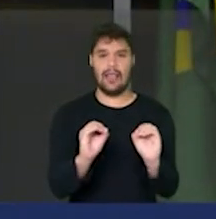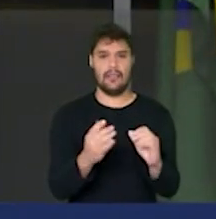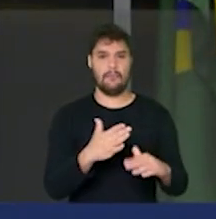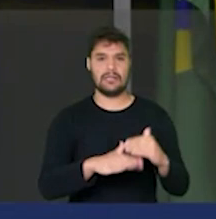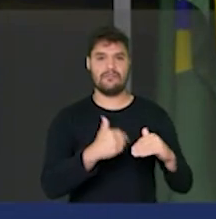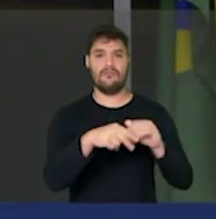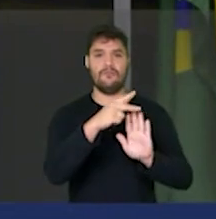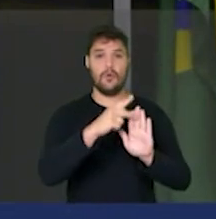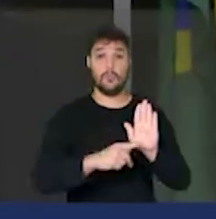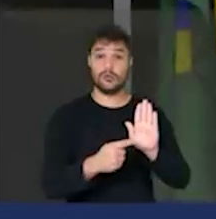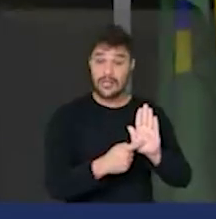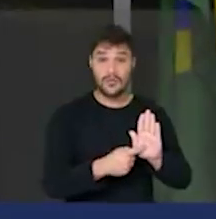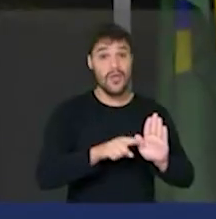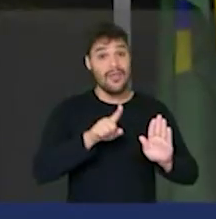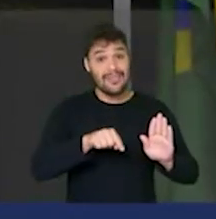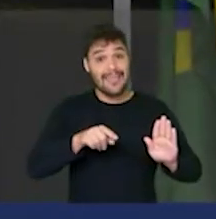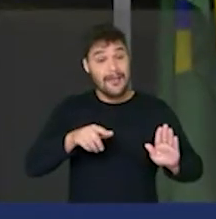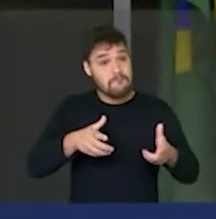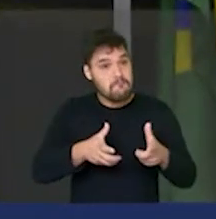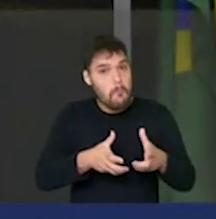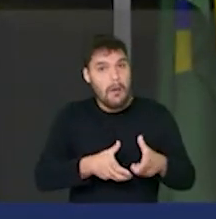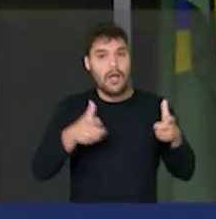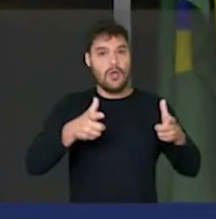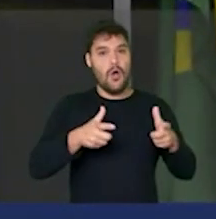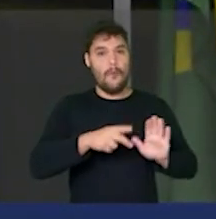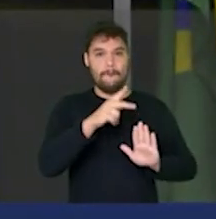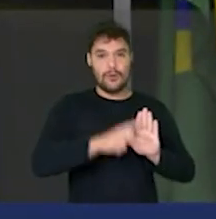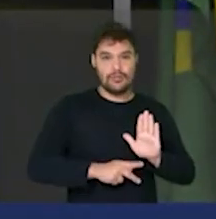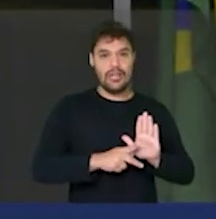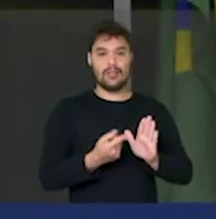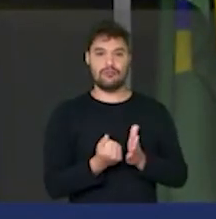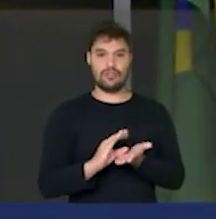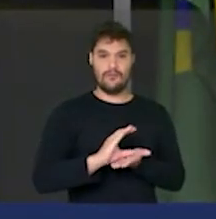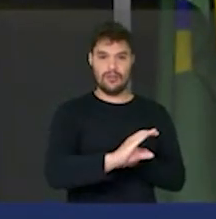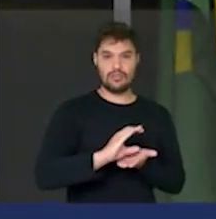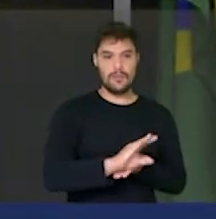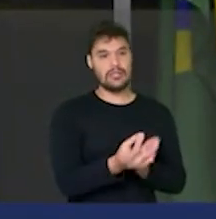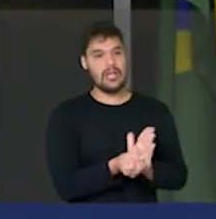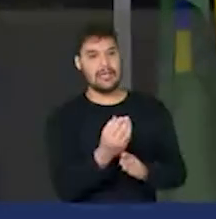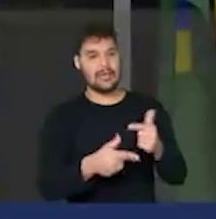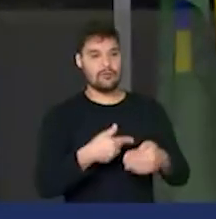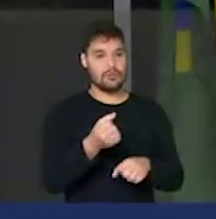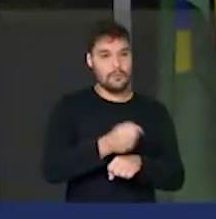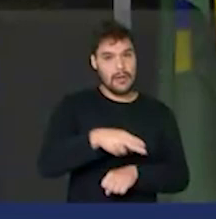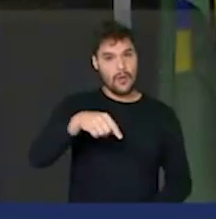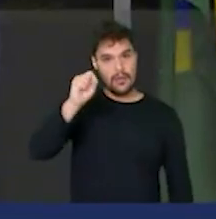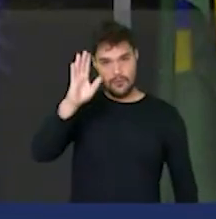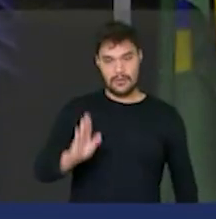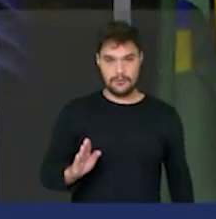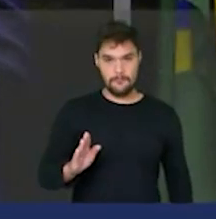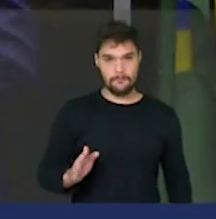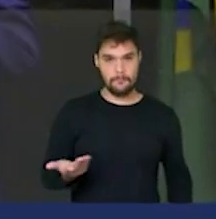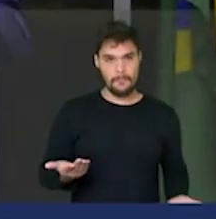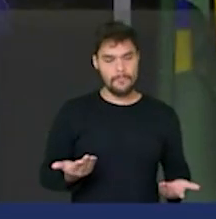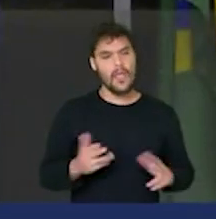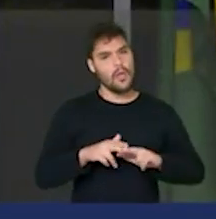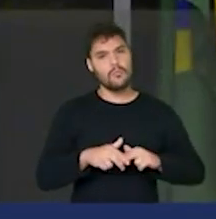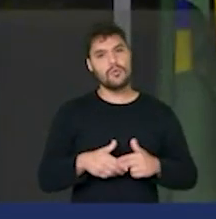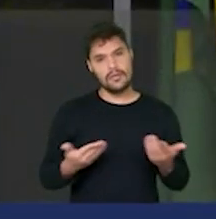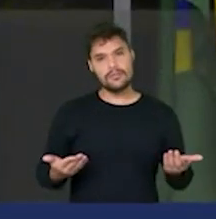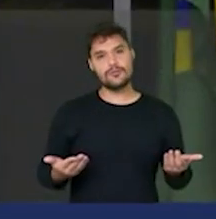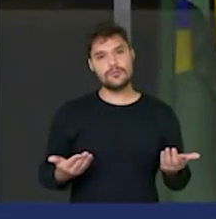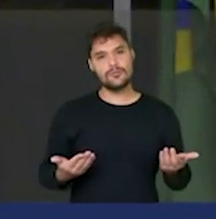esse projeto que seria o maior projeto em termos de investimento e de geração de emprego e renda no nosso país. Pois muito